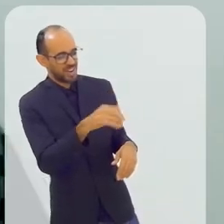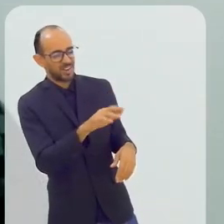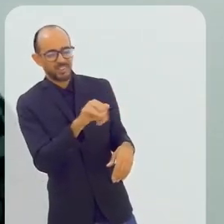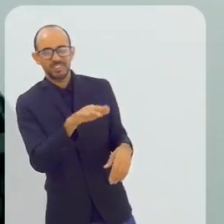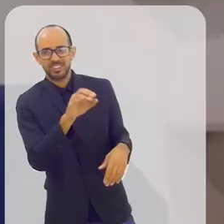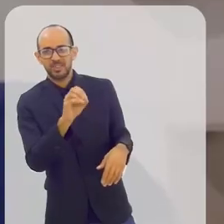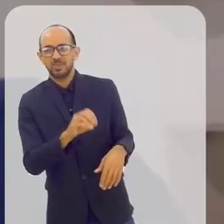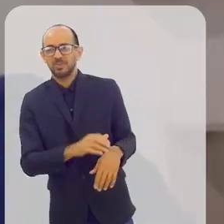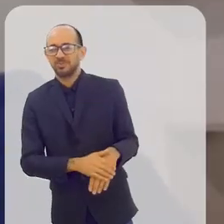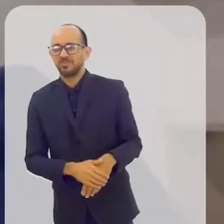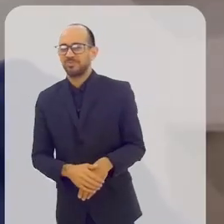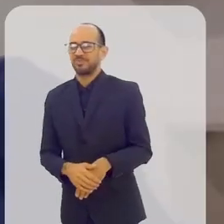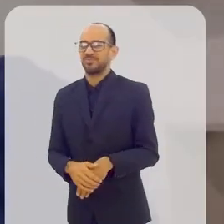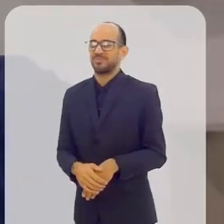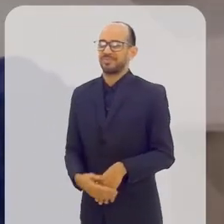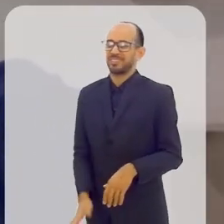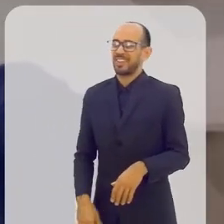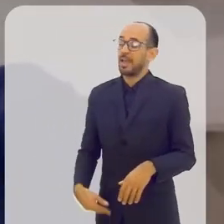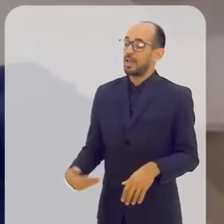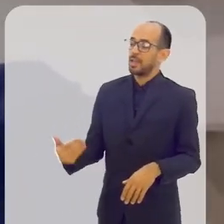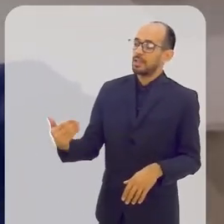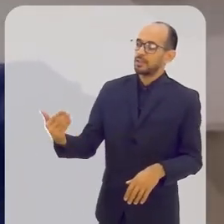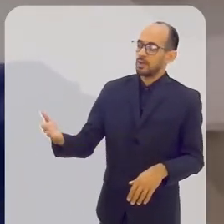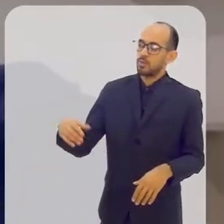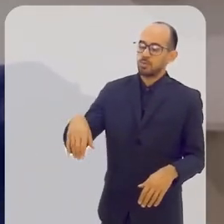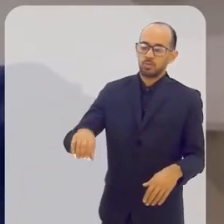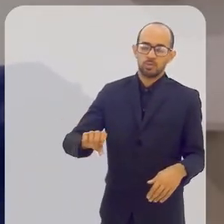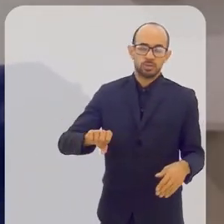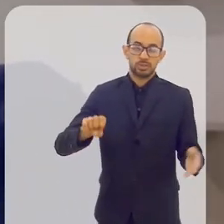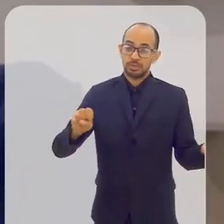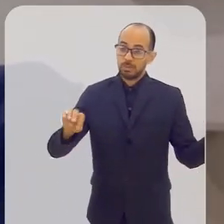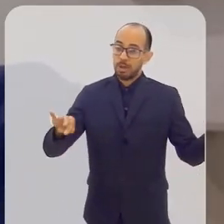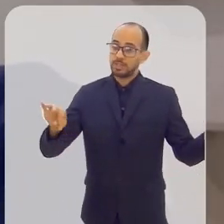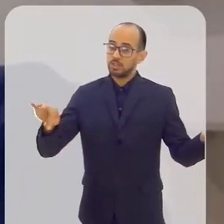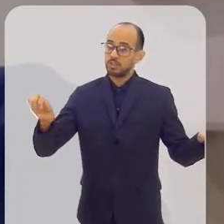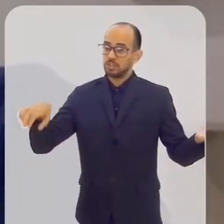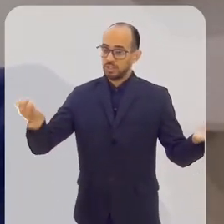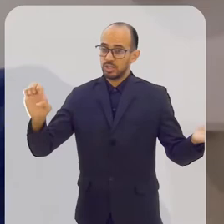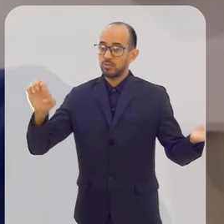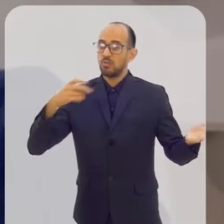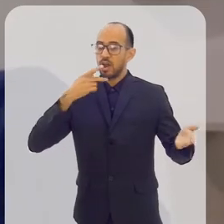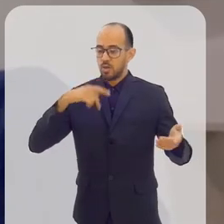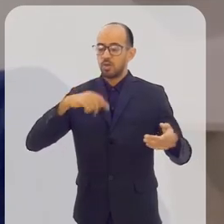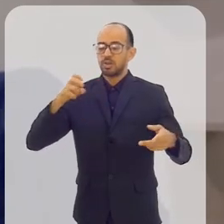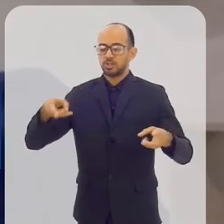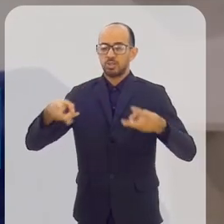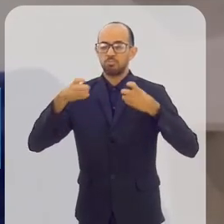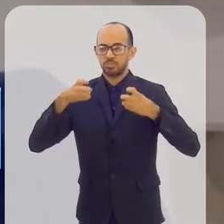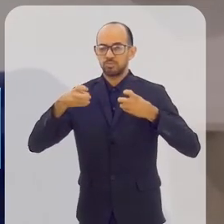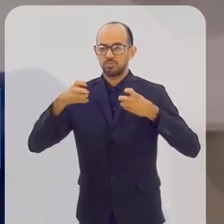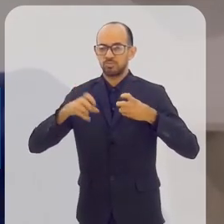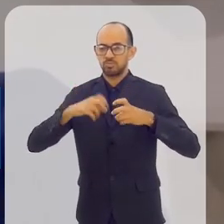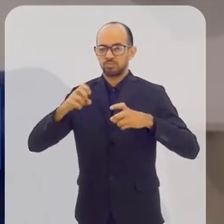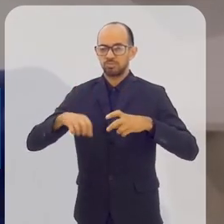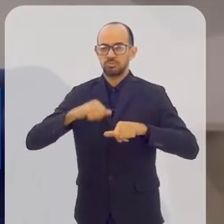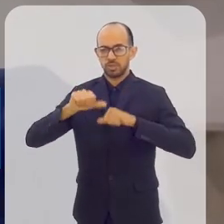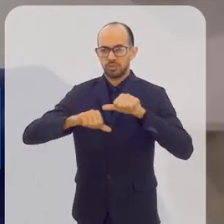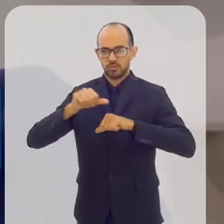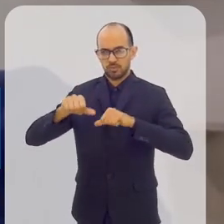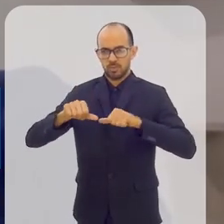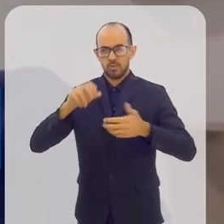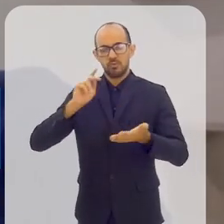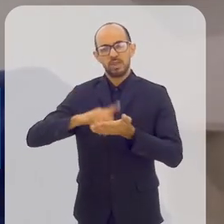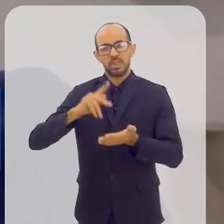aí, Rodrigo. Não, de fato, Sabatini falou que a gente está presenciando uma transformação